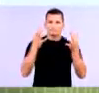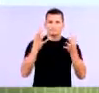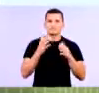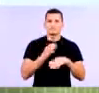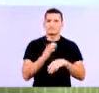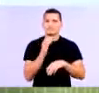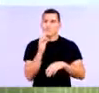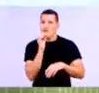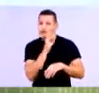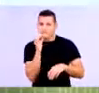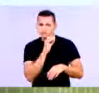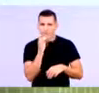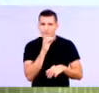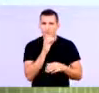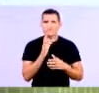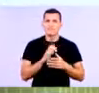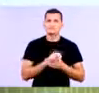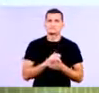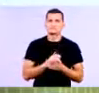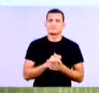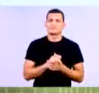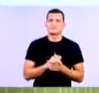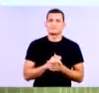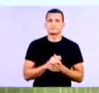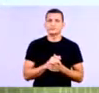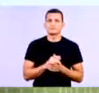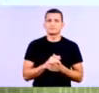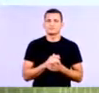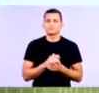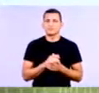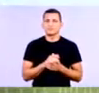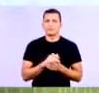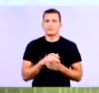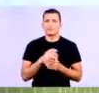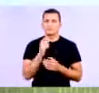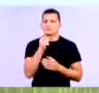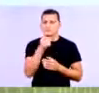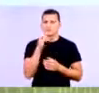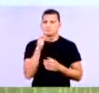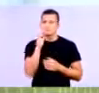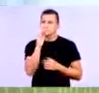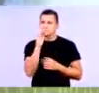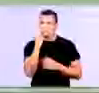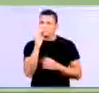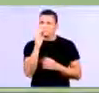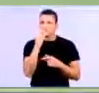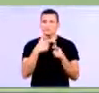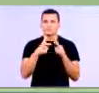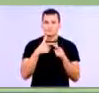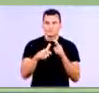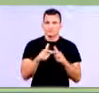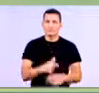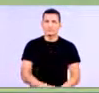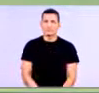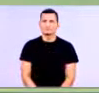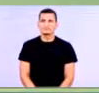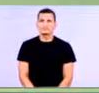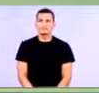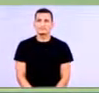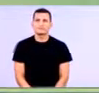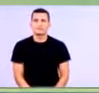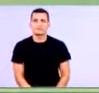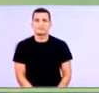mais rapidamente possível, ou seja, o impacto será quase zero, certo? Próximo. Verificar